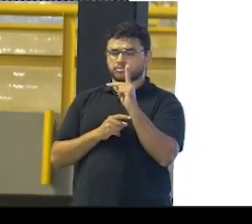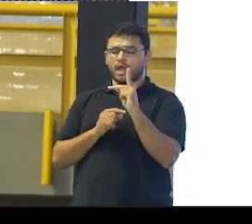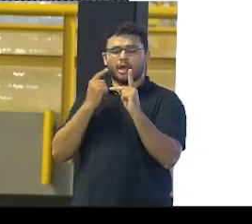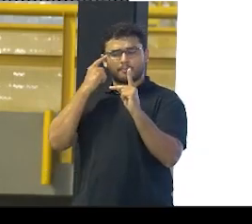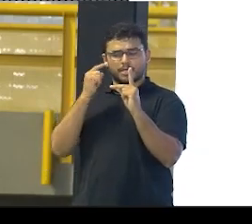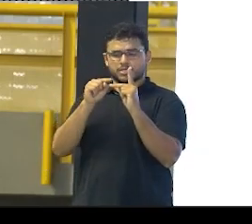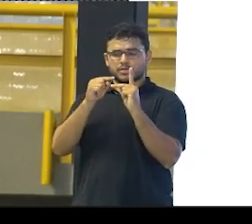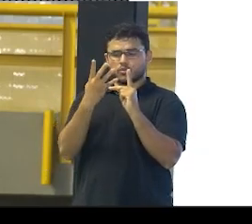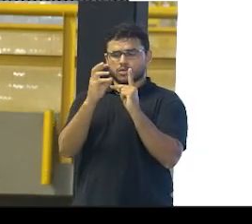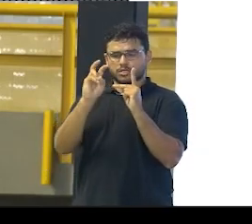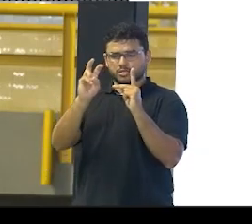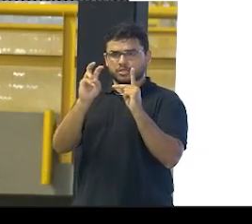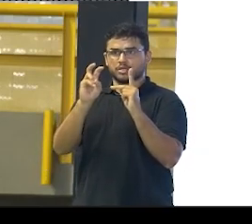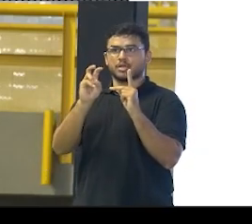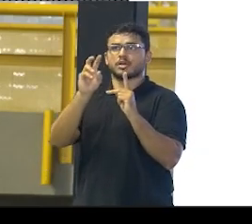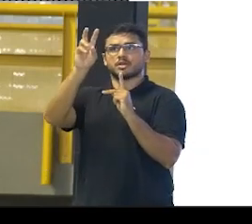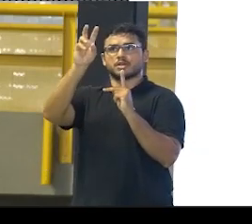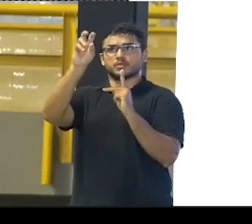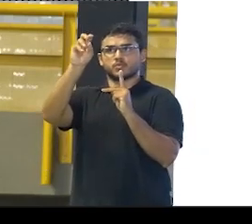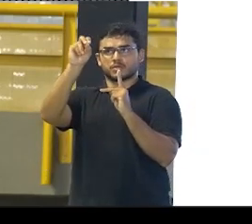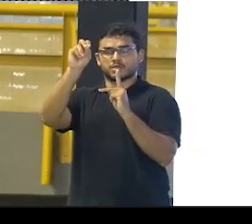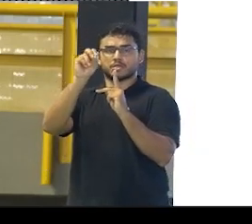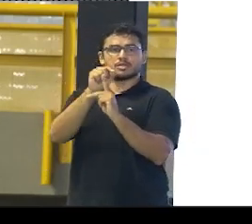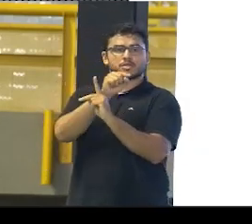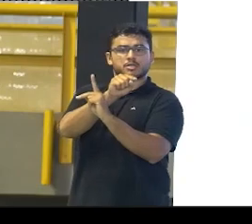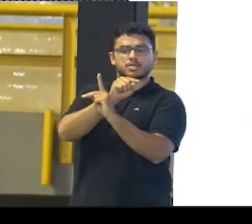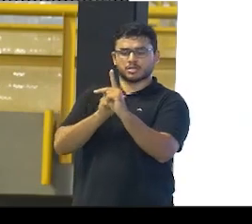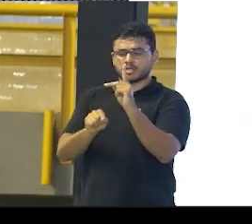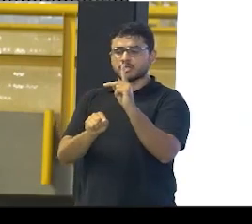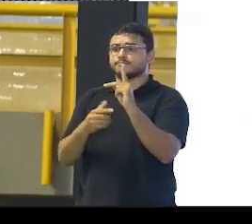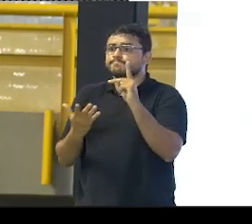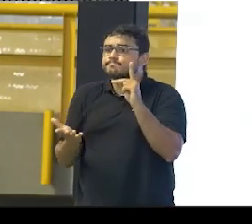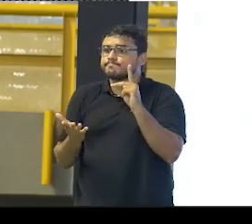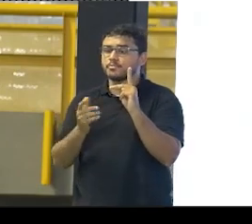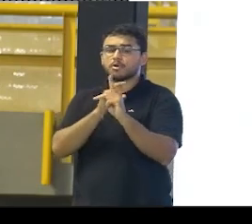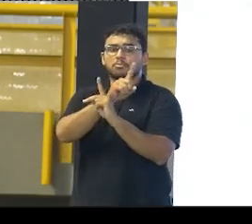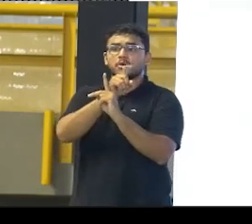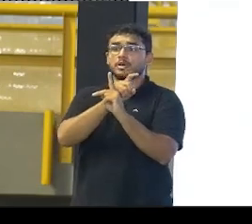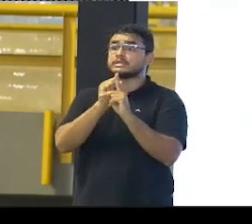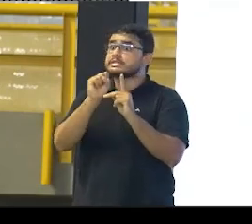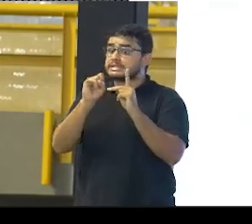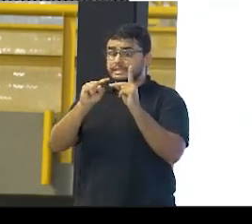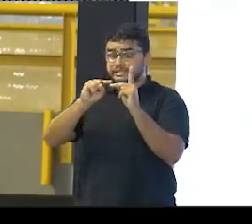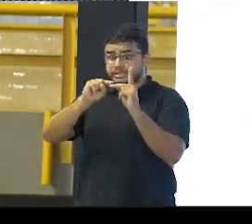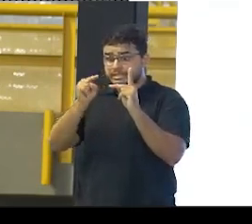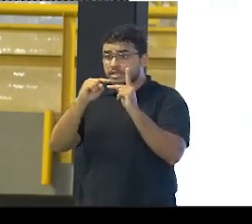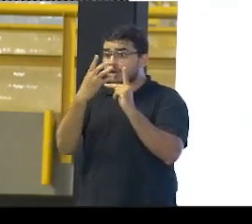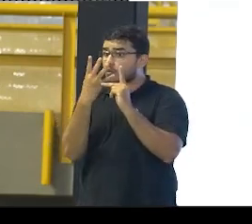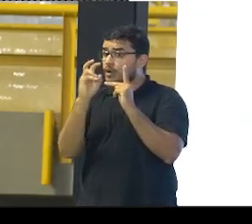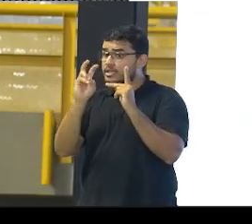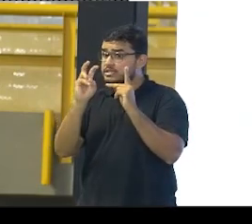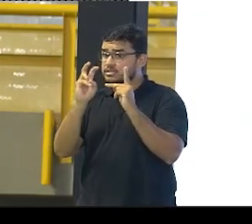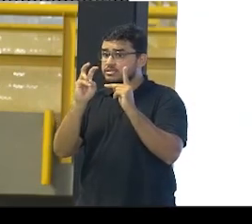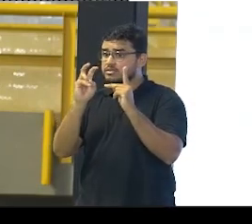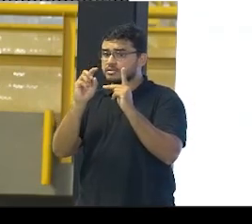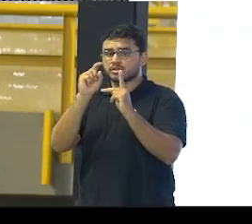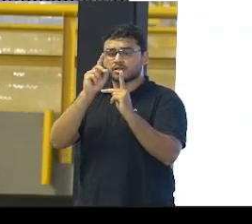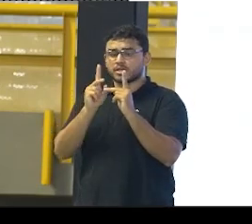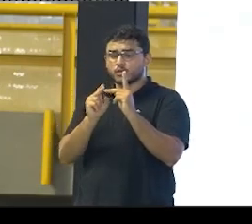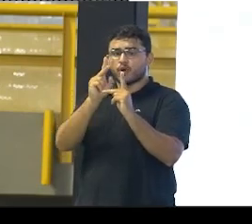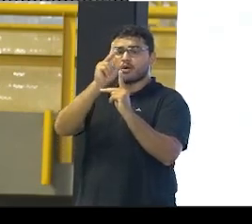muito conceitozinho que a gente precisava ter mais tempo para a gente trabalhar com relação a isso aqui. Então,